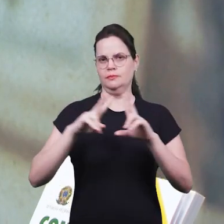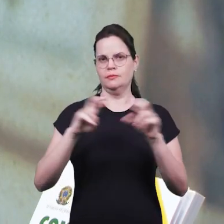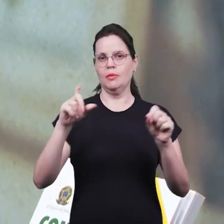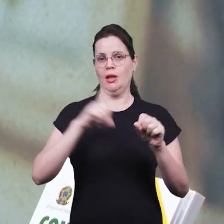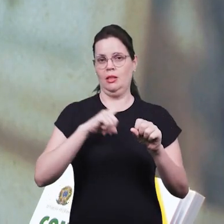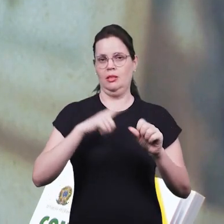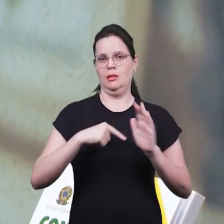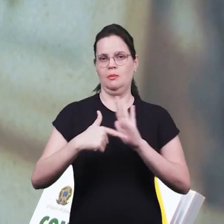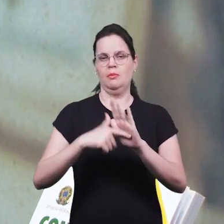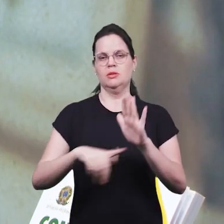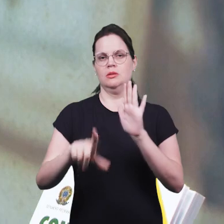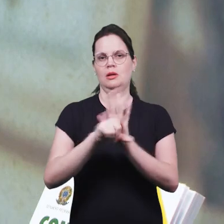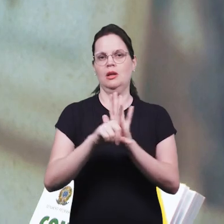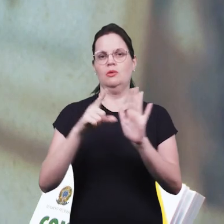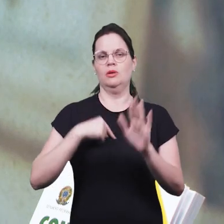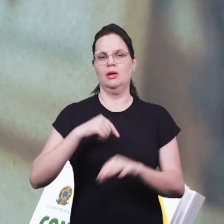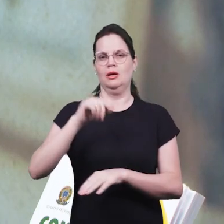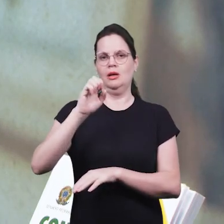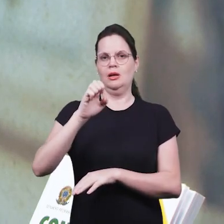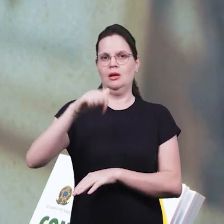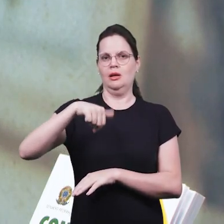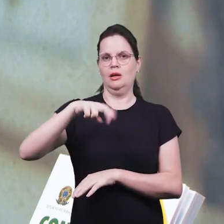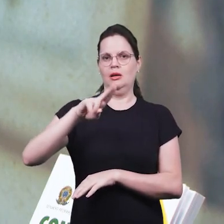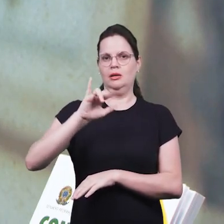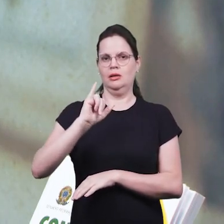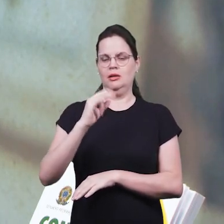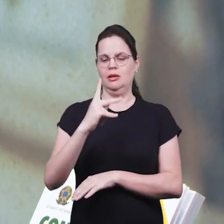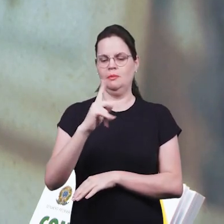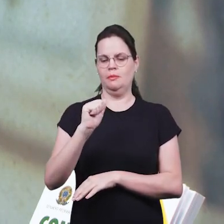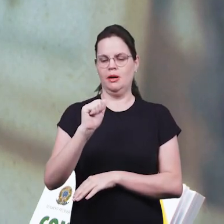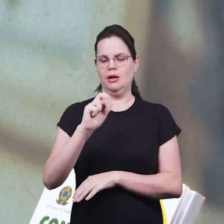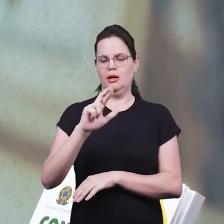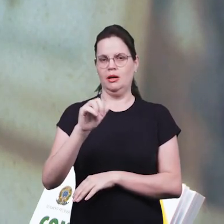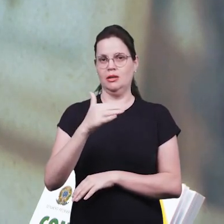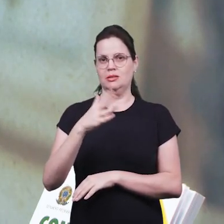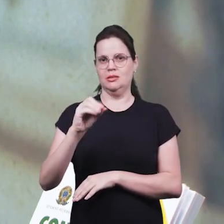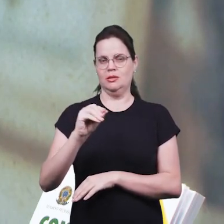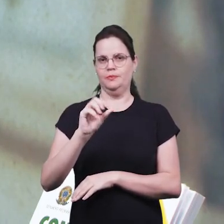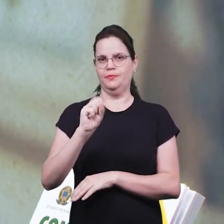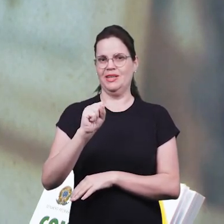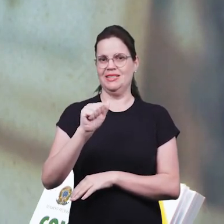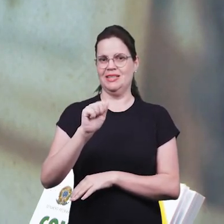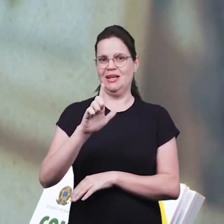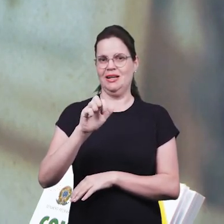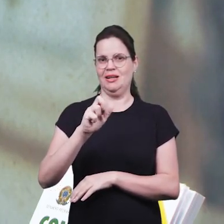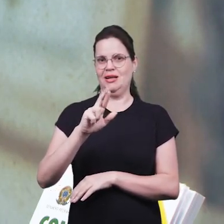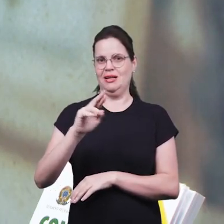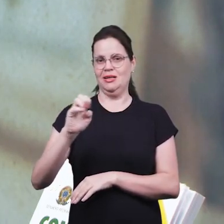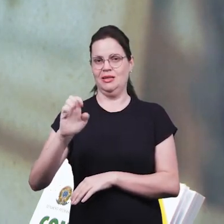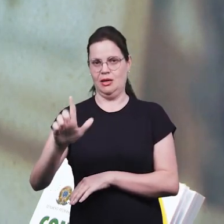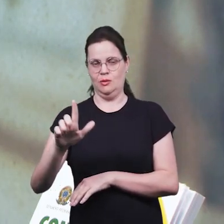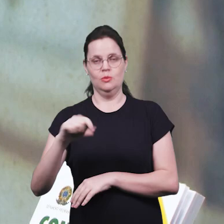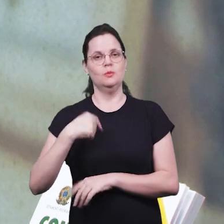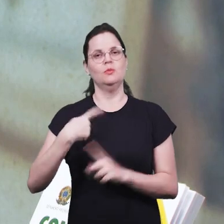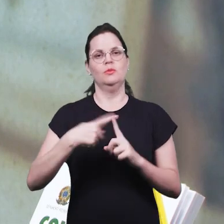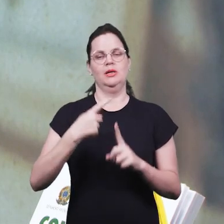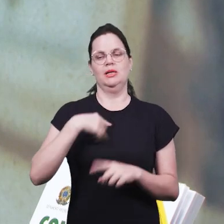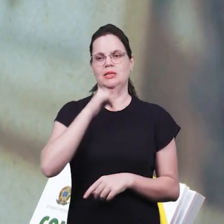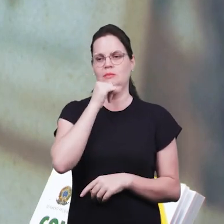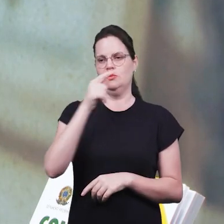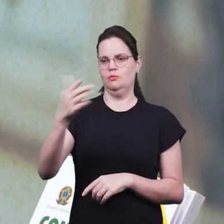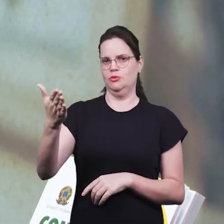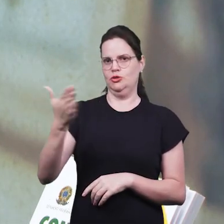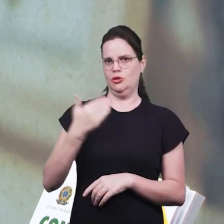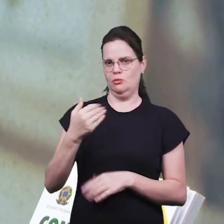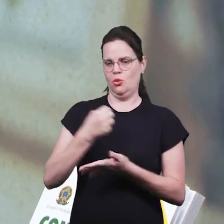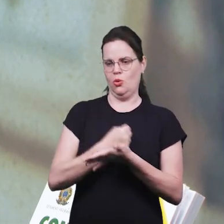gente trata como equiparação salarial. O que vem a ser isso? Ela percebendo que foi contratada para um cargo numa